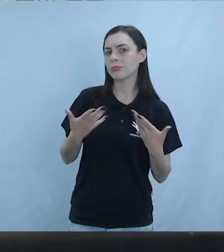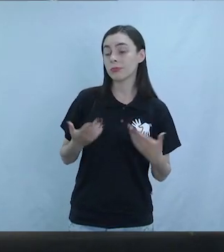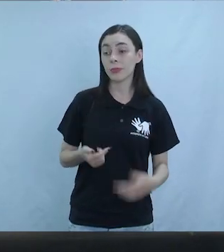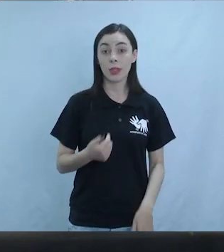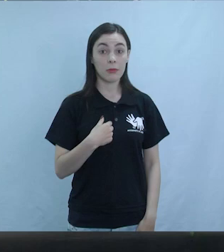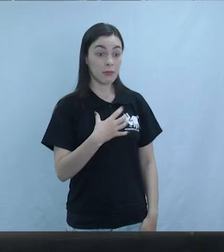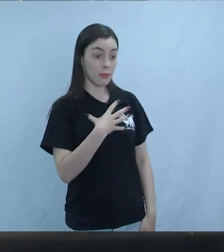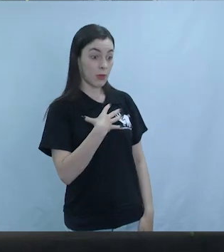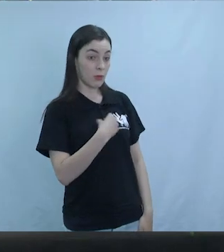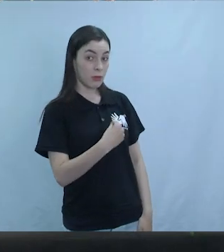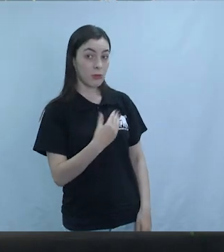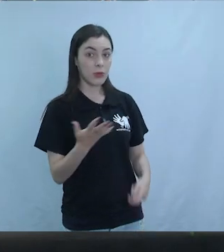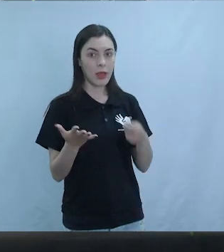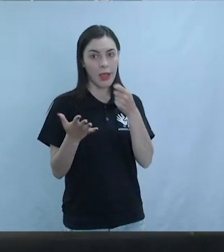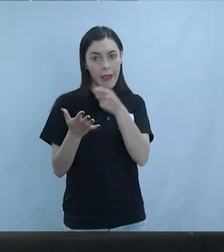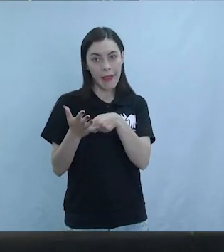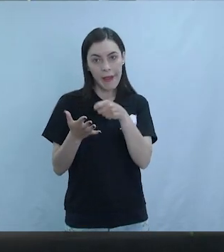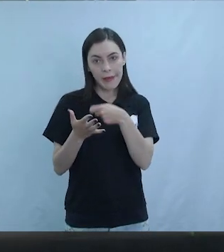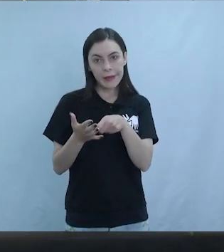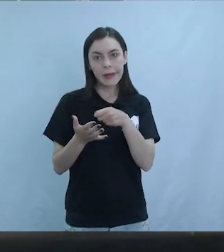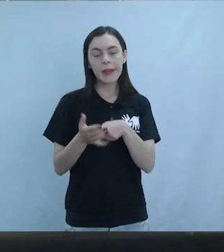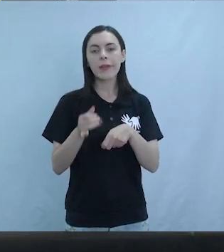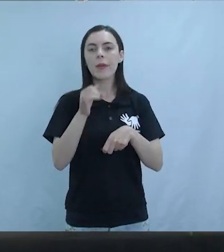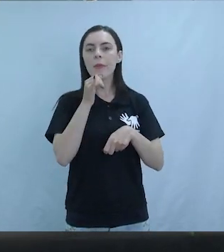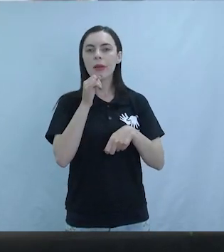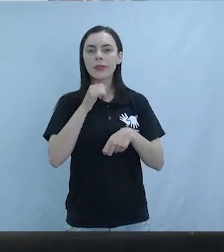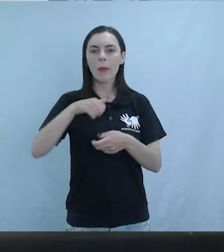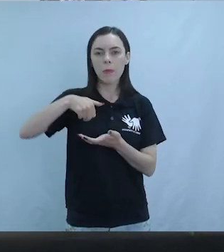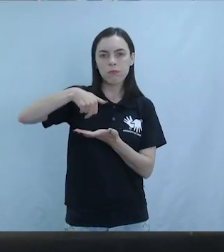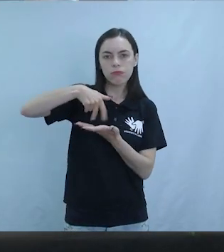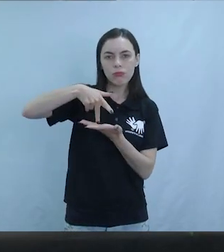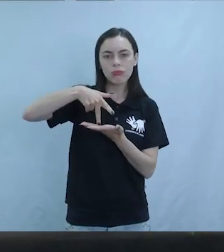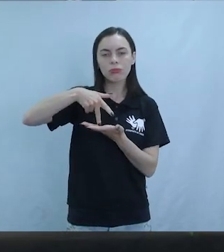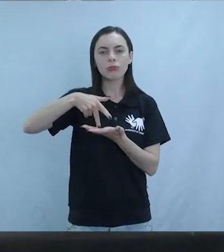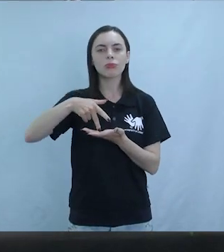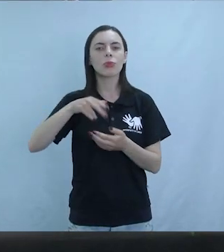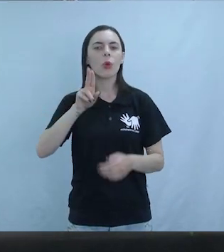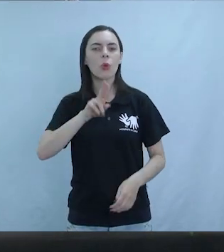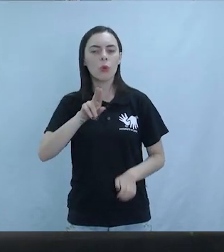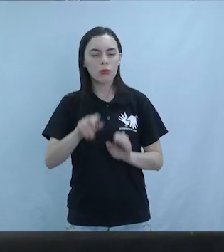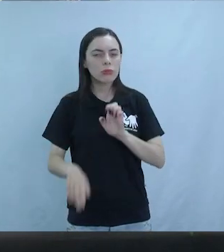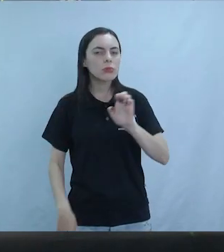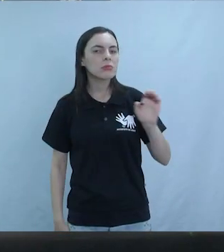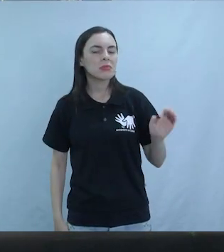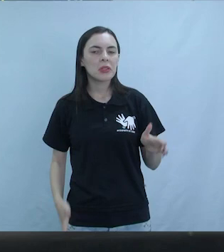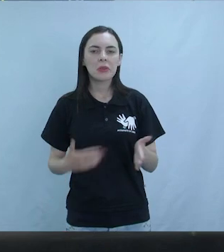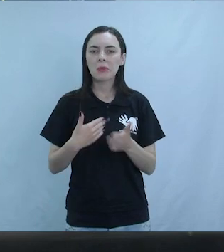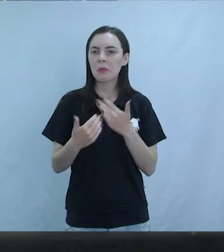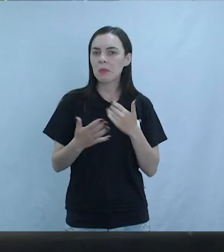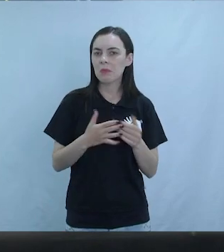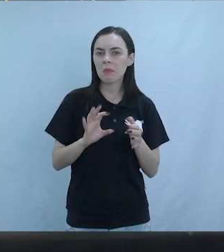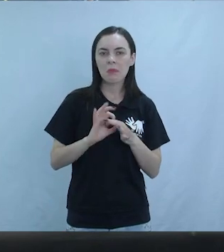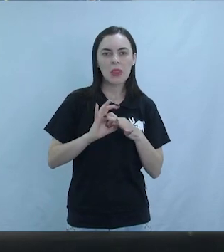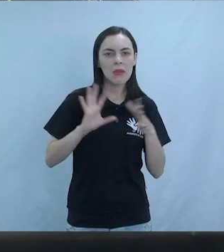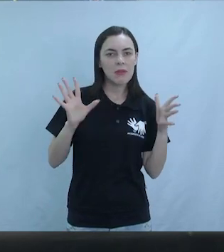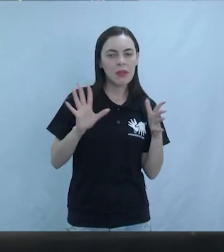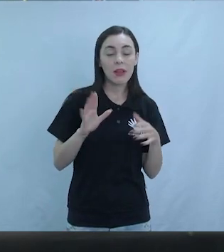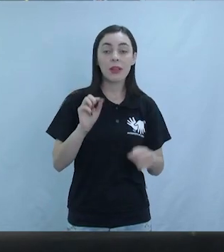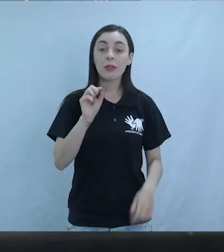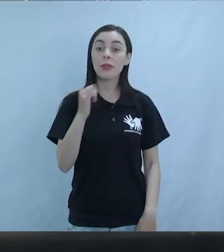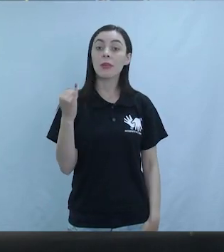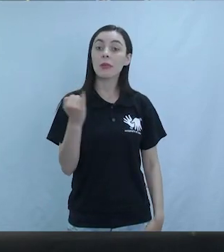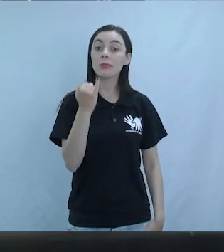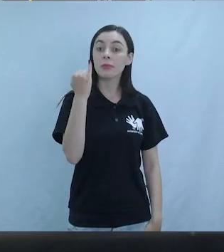você? O meu filho escreve com a mão esquerda, chuta com o pé esquerdo. Ah, então. Então, muito bem. Tanto faz o lado que usa,